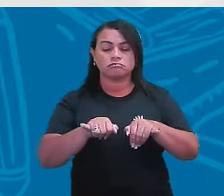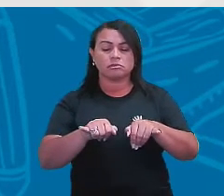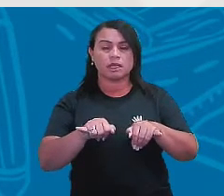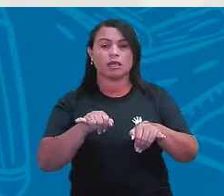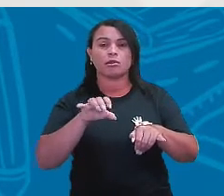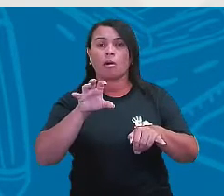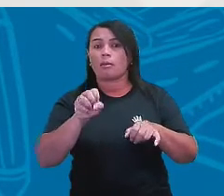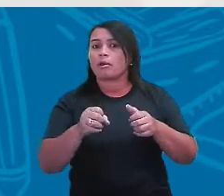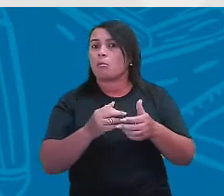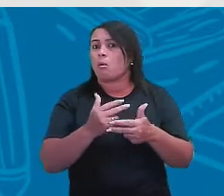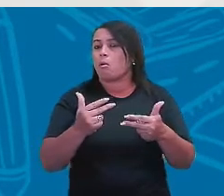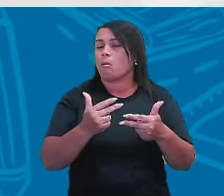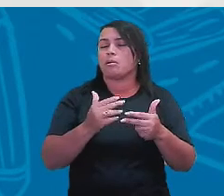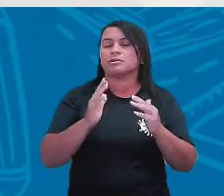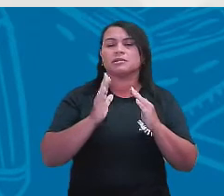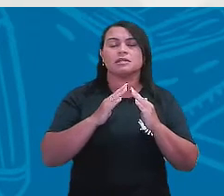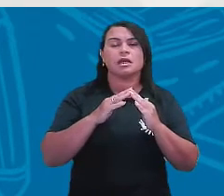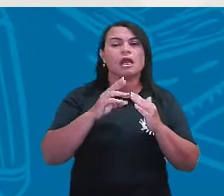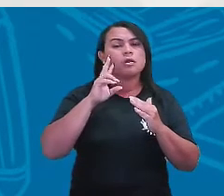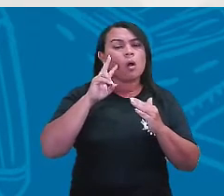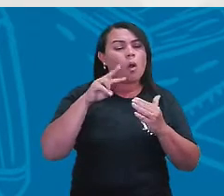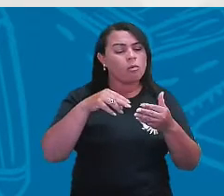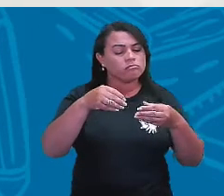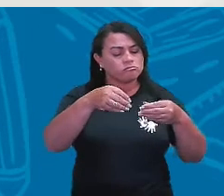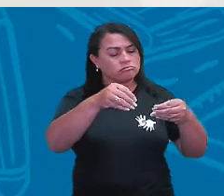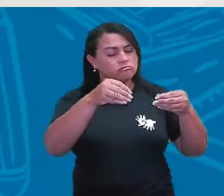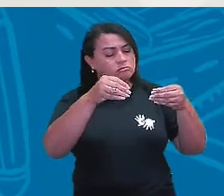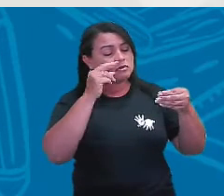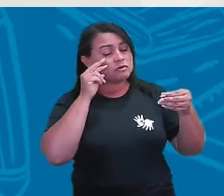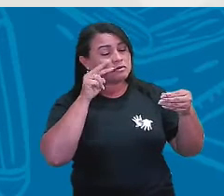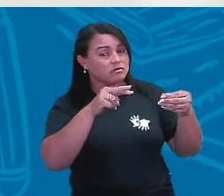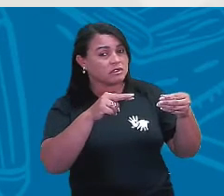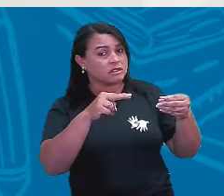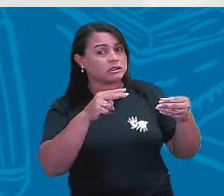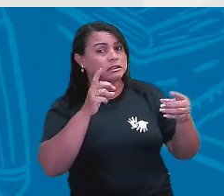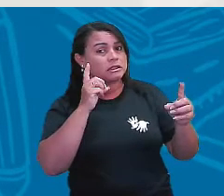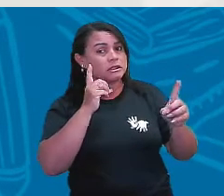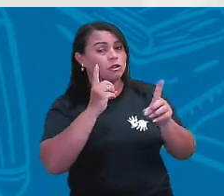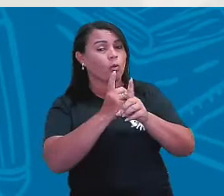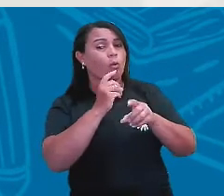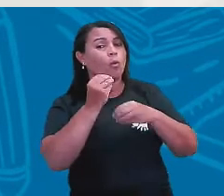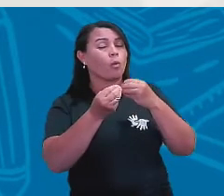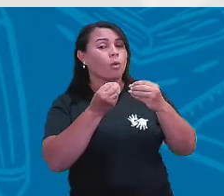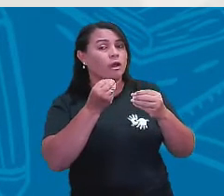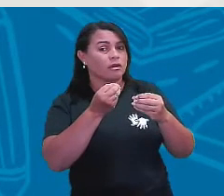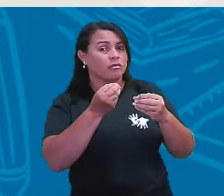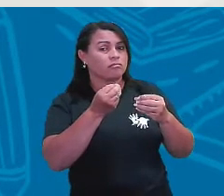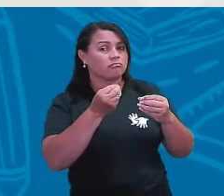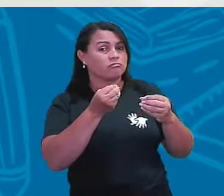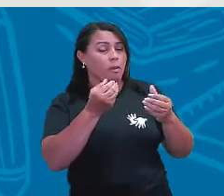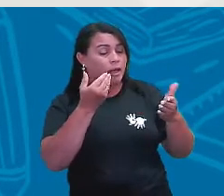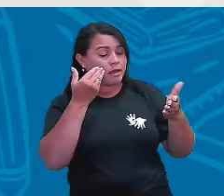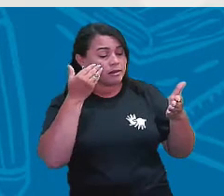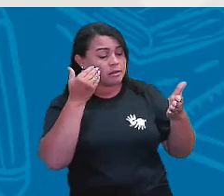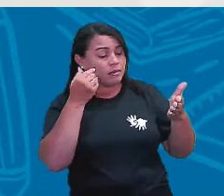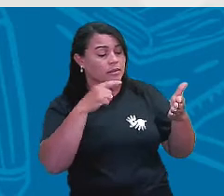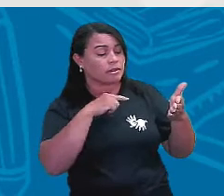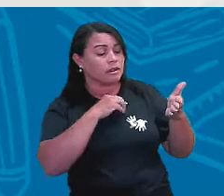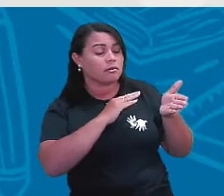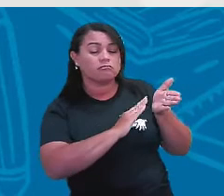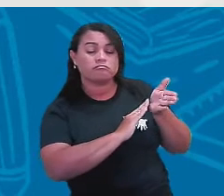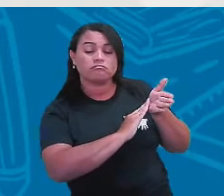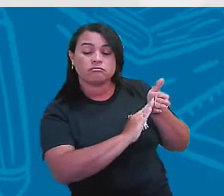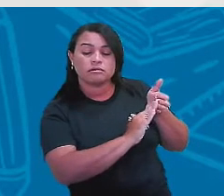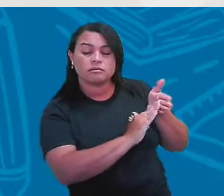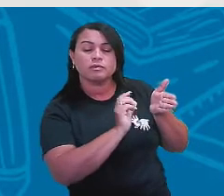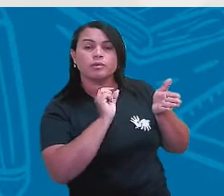sua casa, olha lá a embalagem, procura lá se você consegue identificar nos rótulos onde é que está escrito a